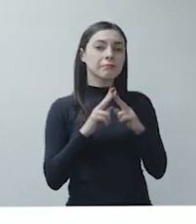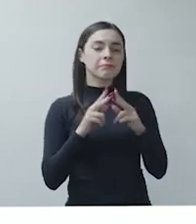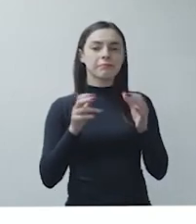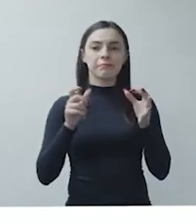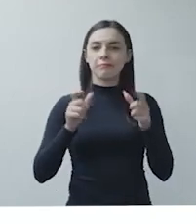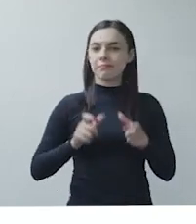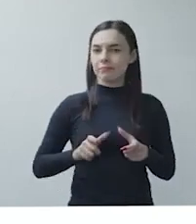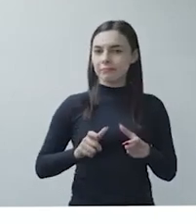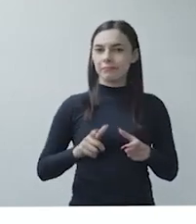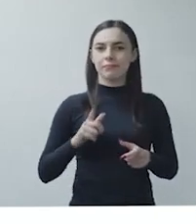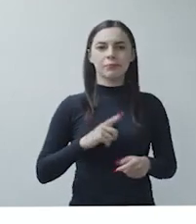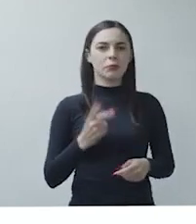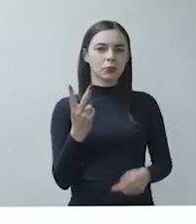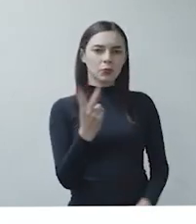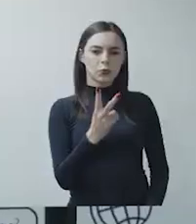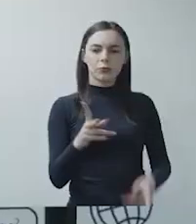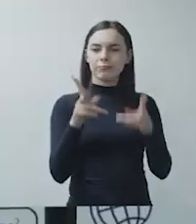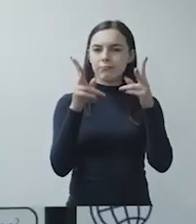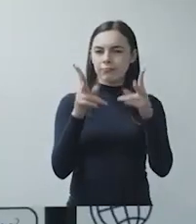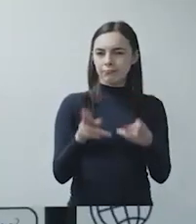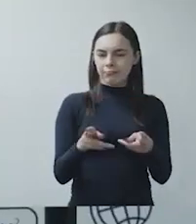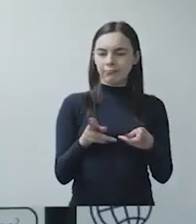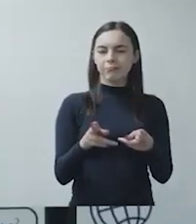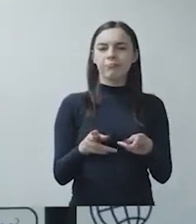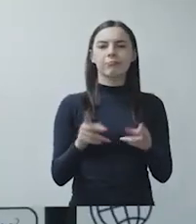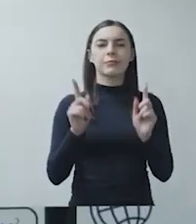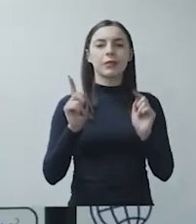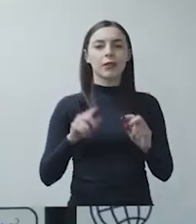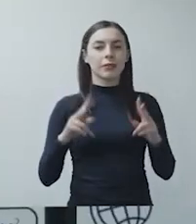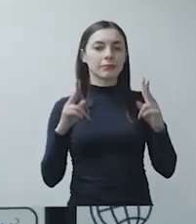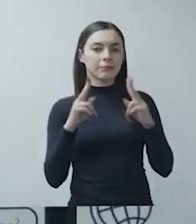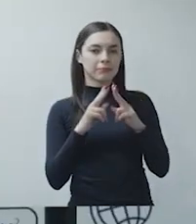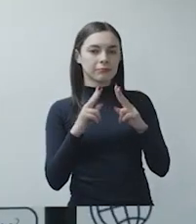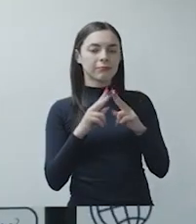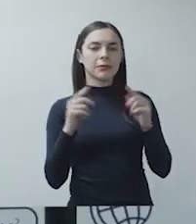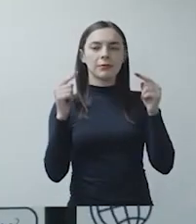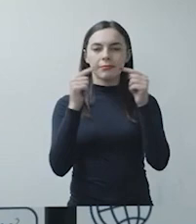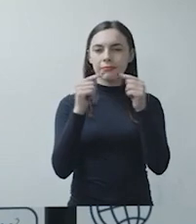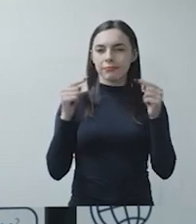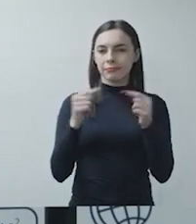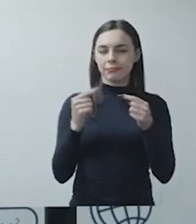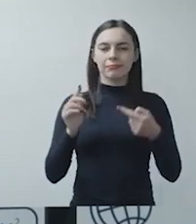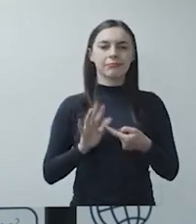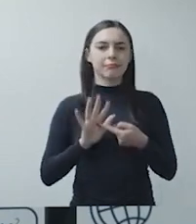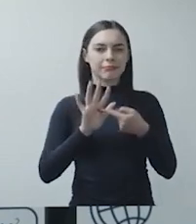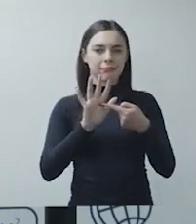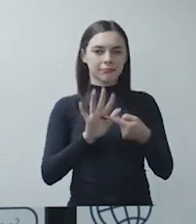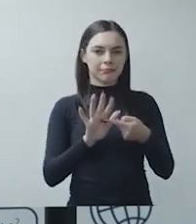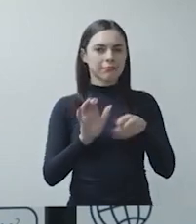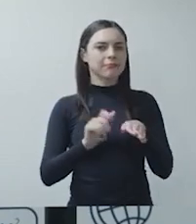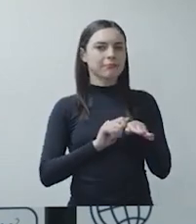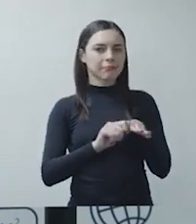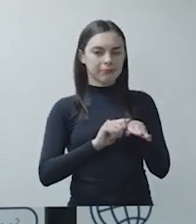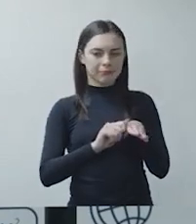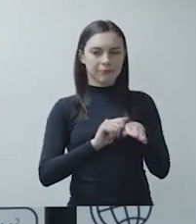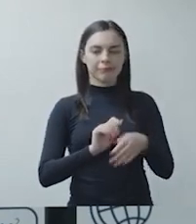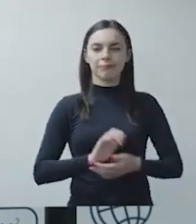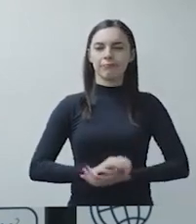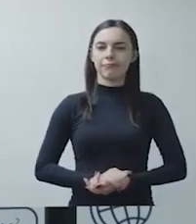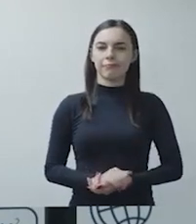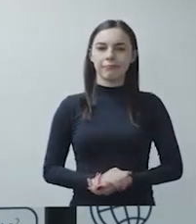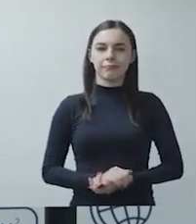Isso mesmo, são iguais. Então, é o par que nós estamos mostrando aqui de